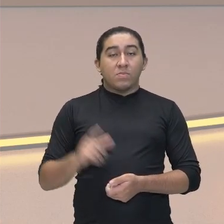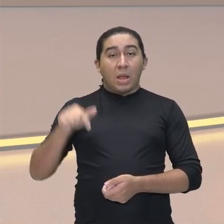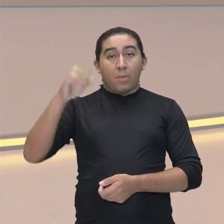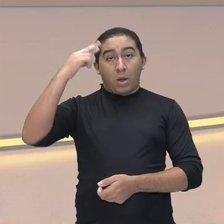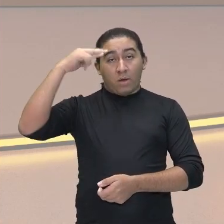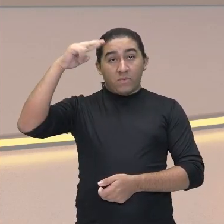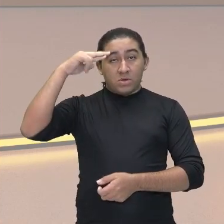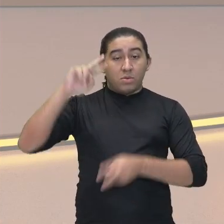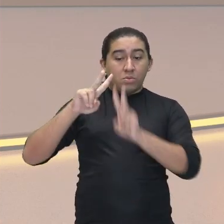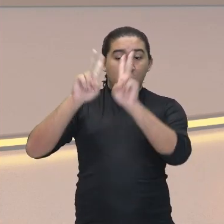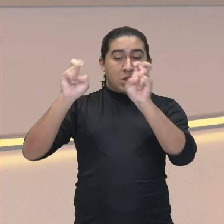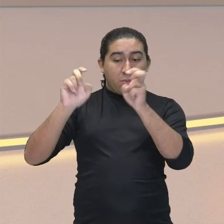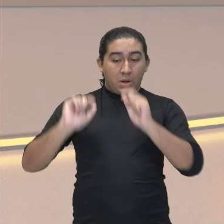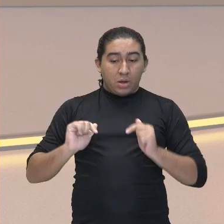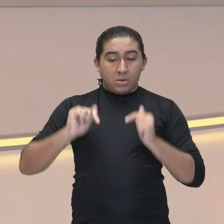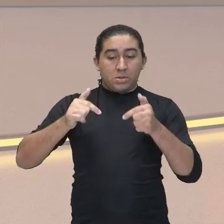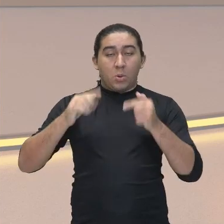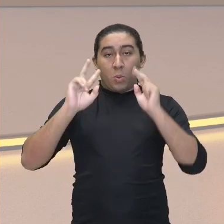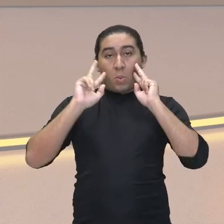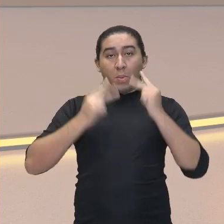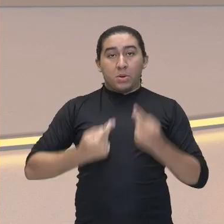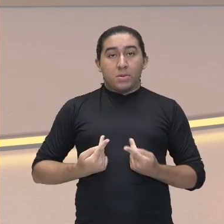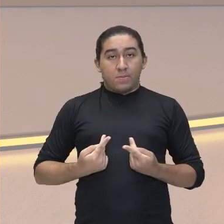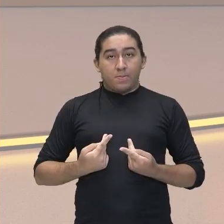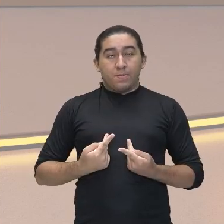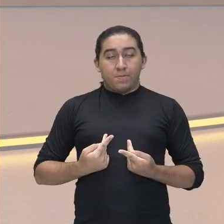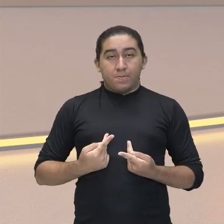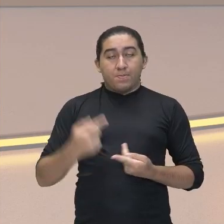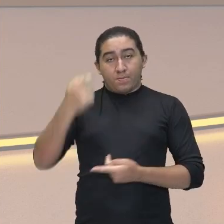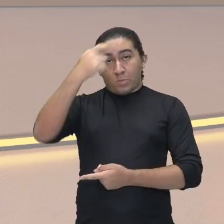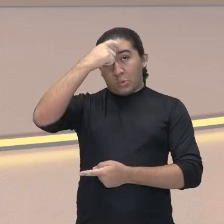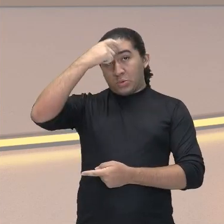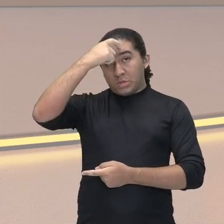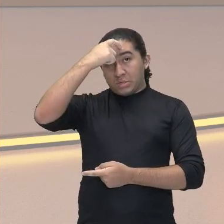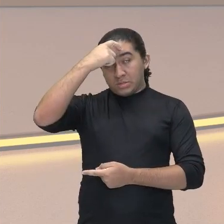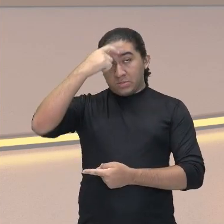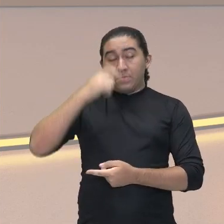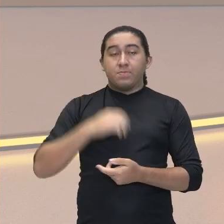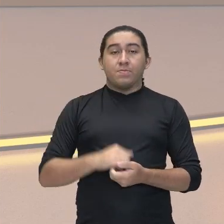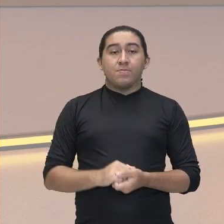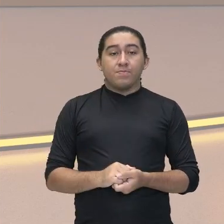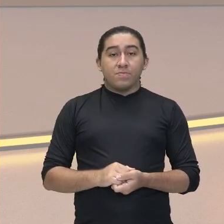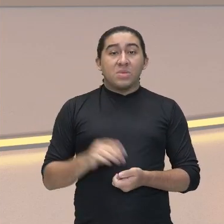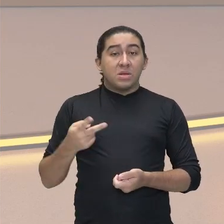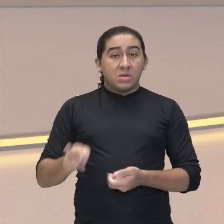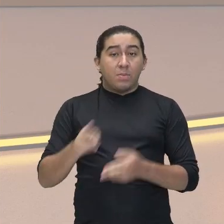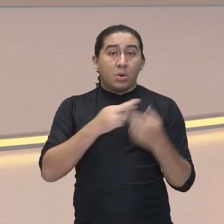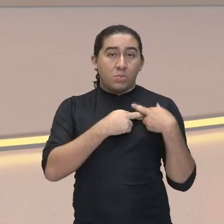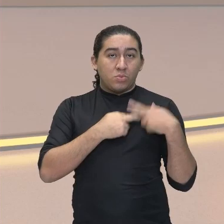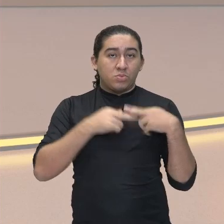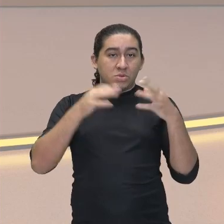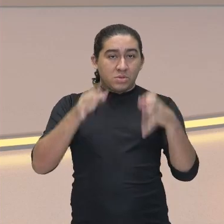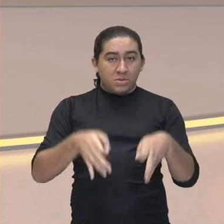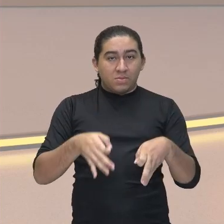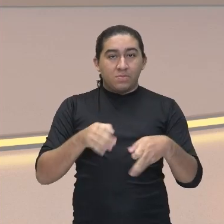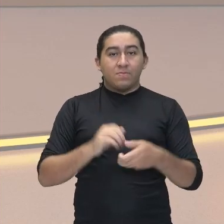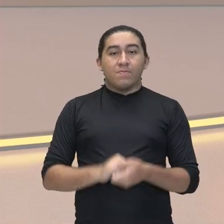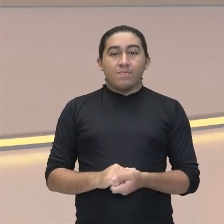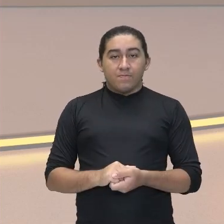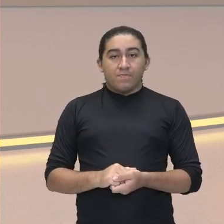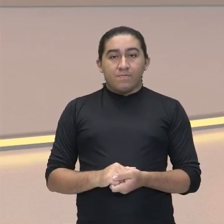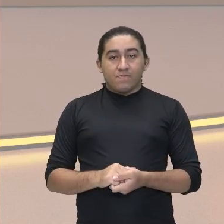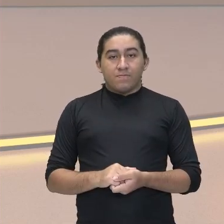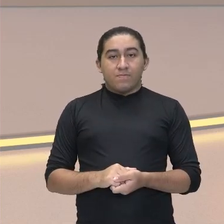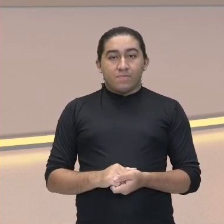o agir do homem, sobre o agir moral. É fazer a coisa certa. Isso é ética. É uma luz que ilumina, né, a